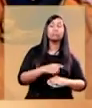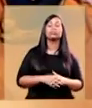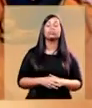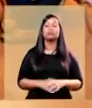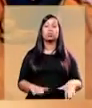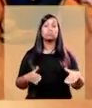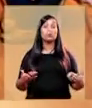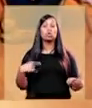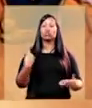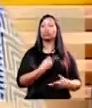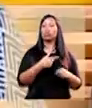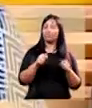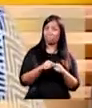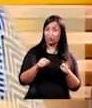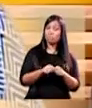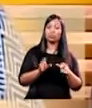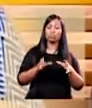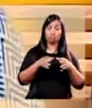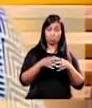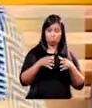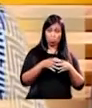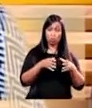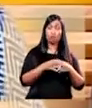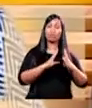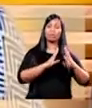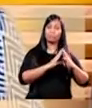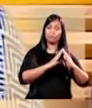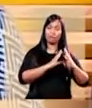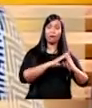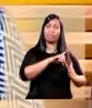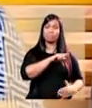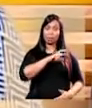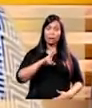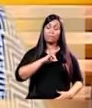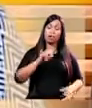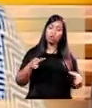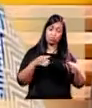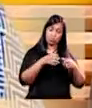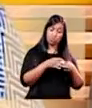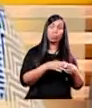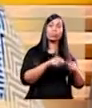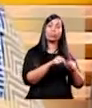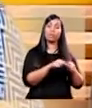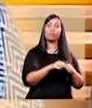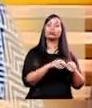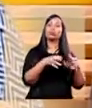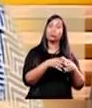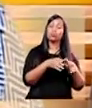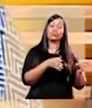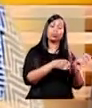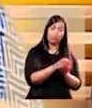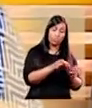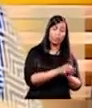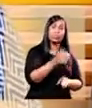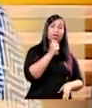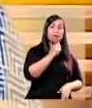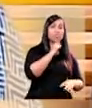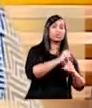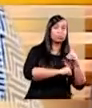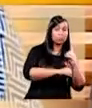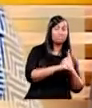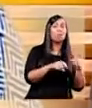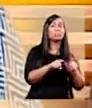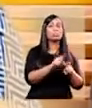substituta. Então, nós fazemos também grupos nessa casa-lar. Então, vai a equipe técnica até lá para fazer o grupo e orientar tanto